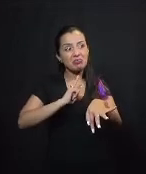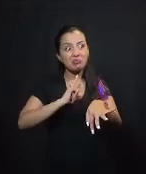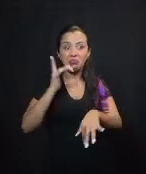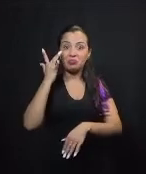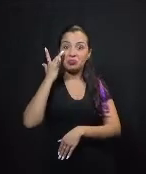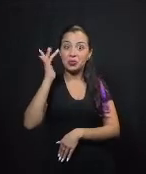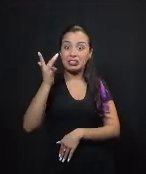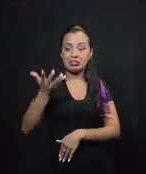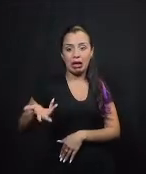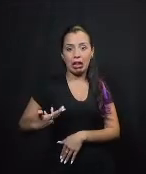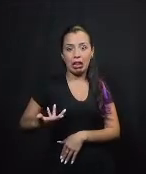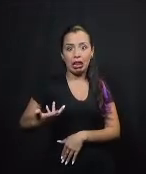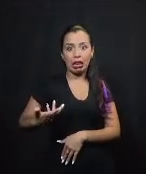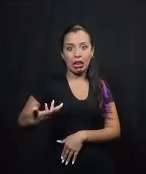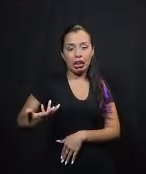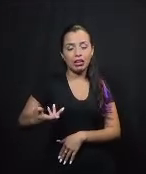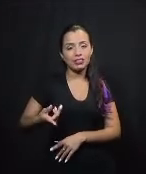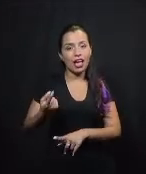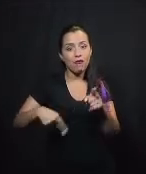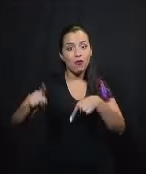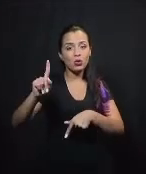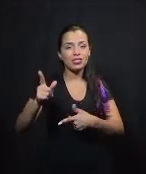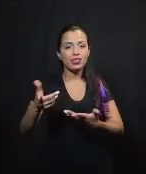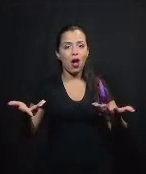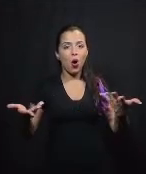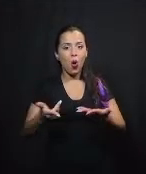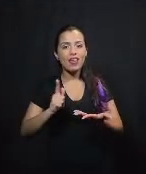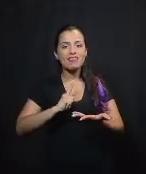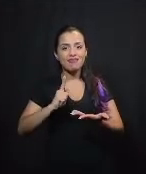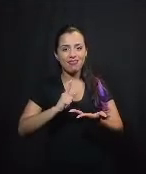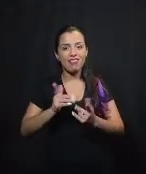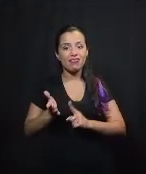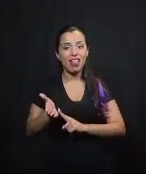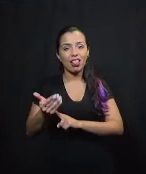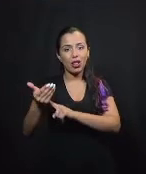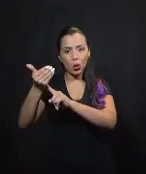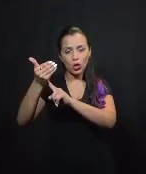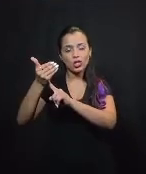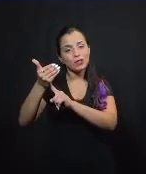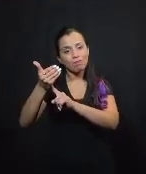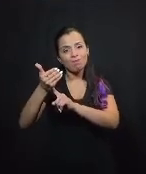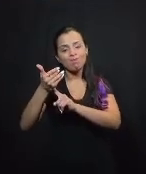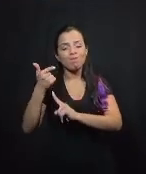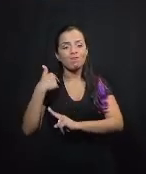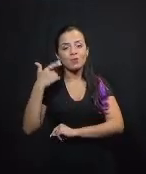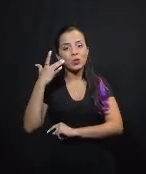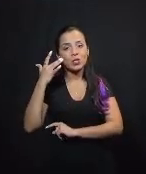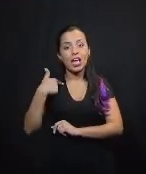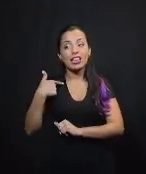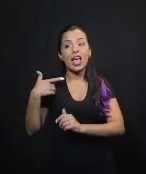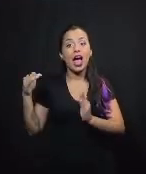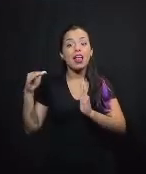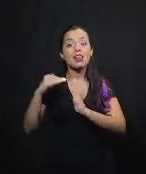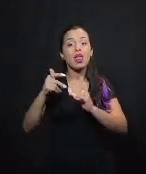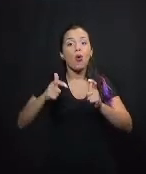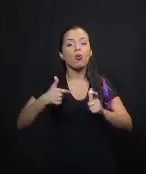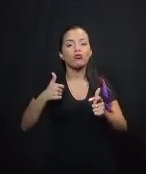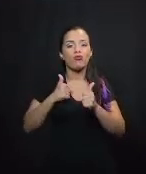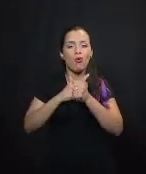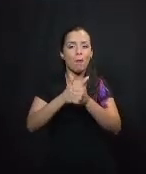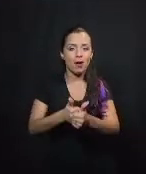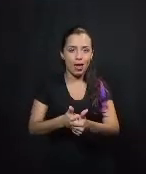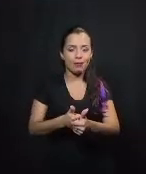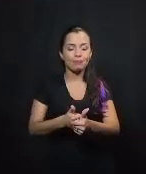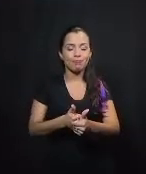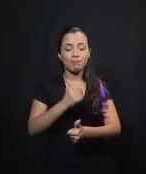aceleração, nessa revolução na tecnologia de comunicação. Isso é importante por uma razão